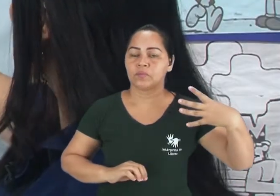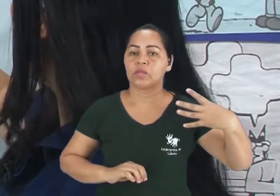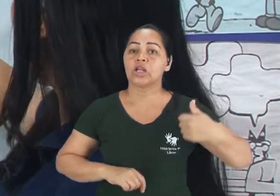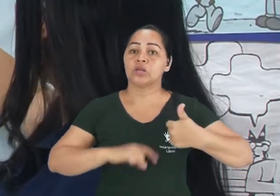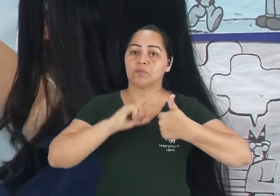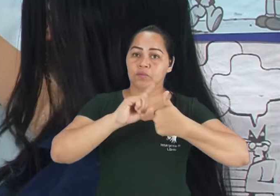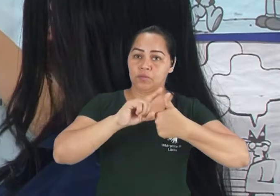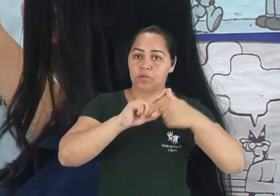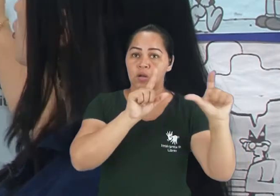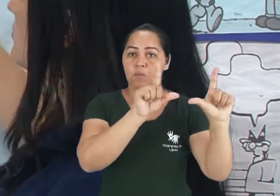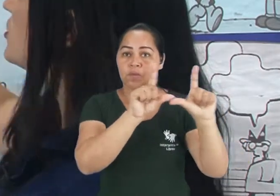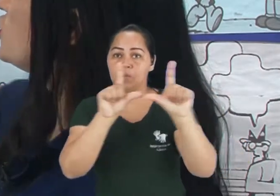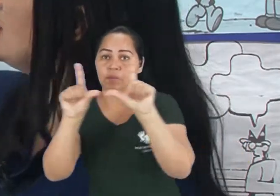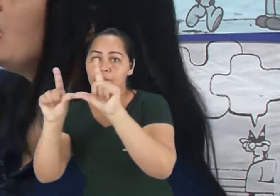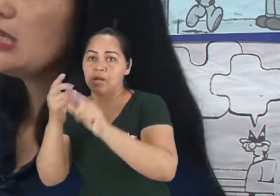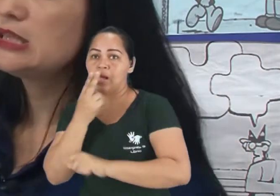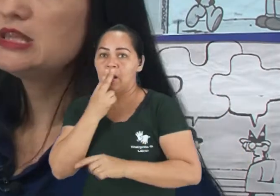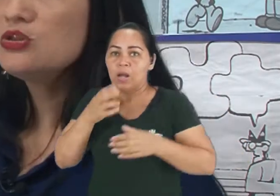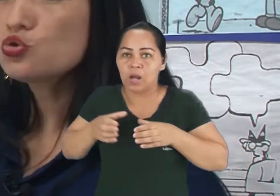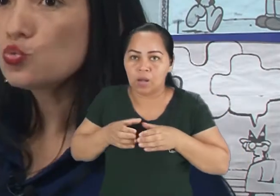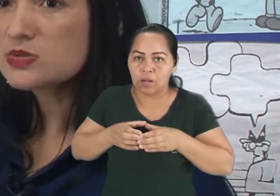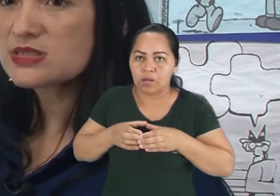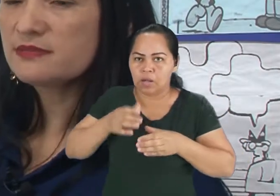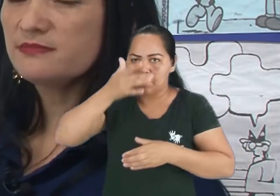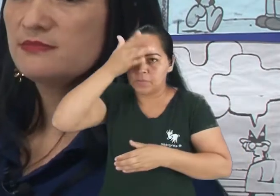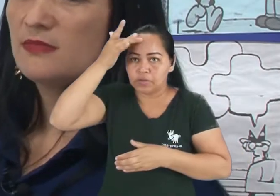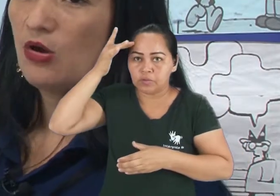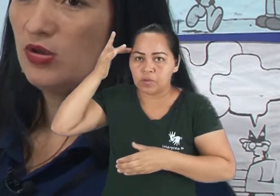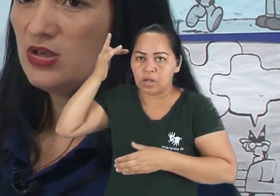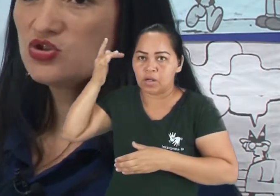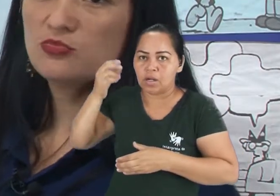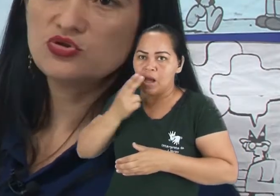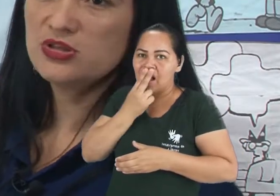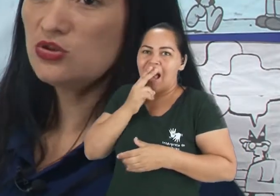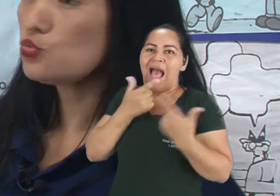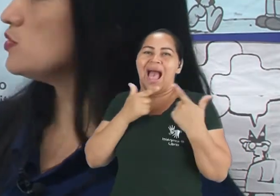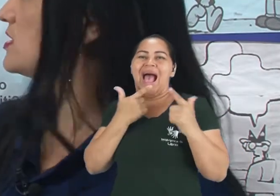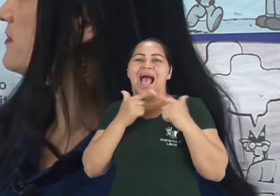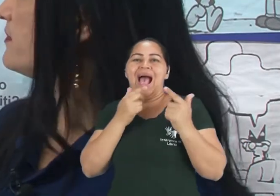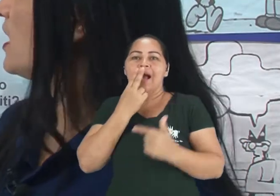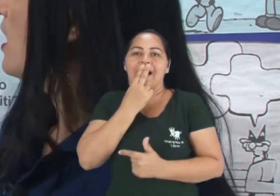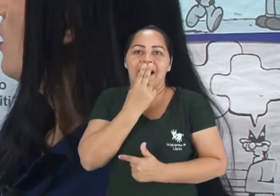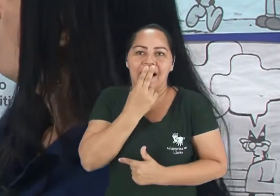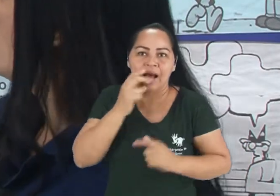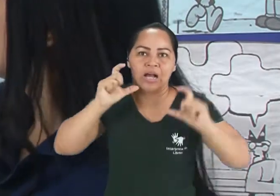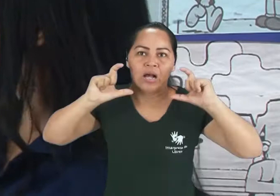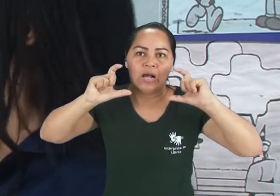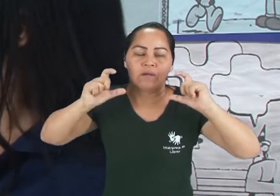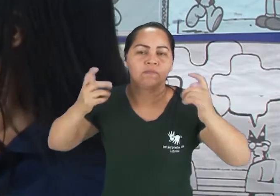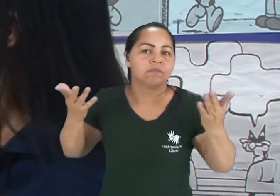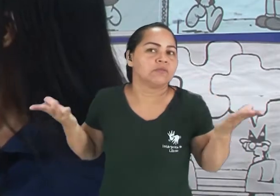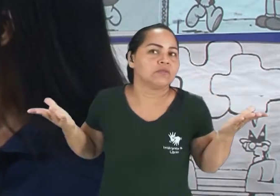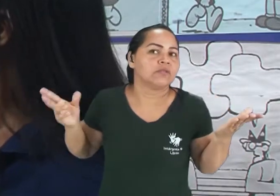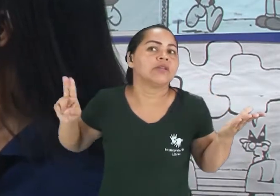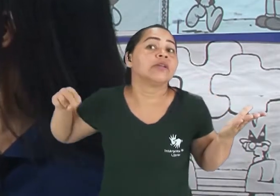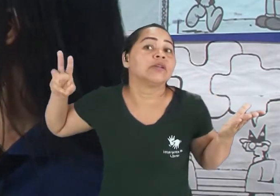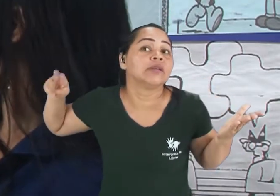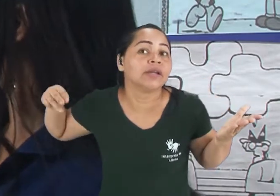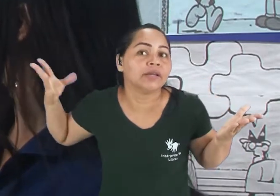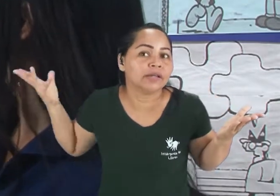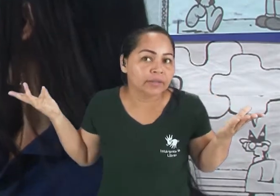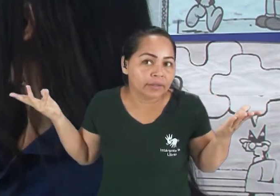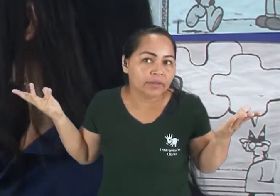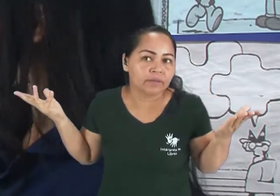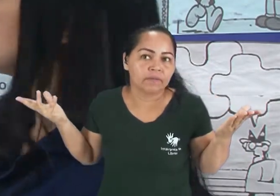da Mônica, alguém a chama de dentuça. Alguém a chamou de dentuça. Olha só a letra A. Como